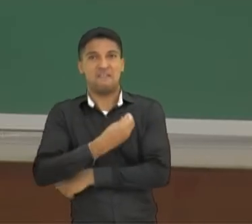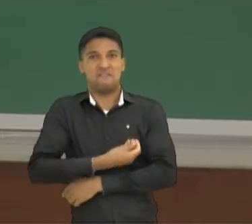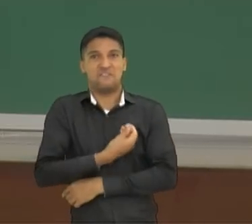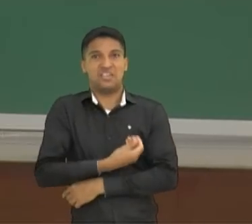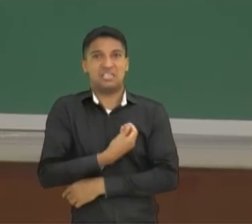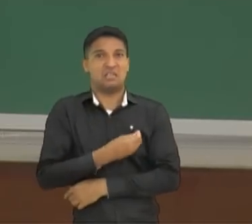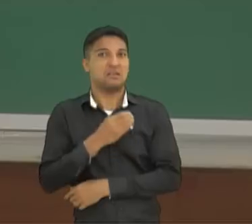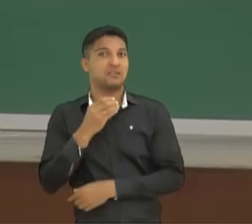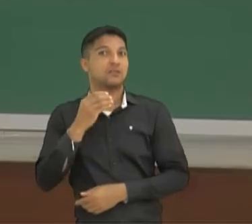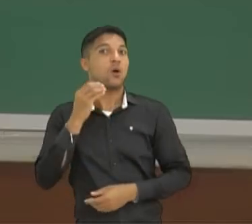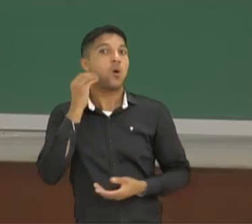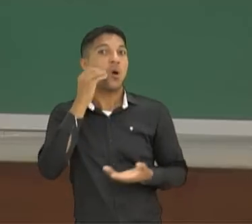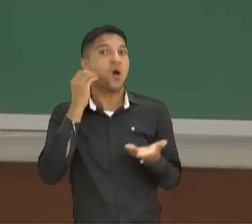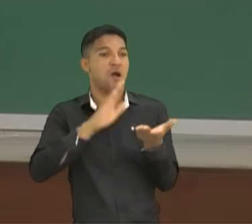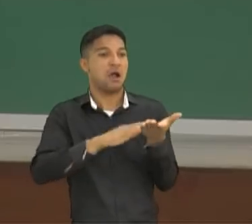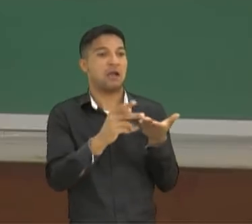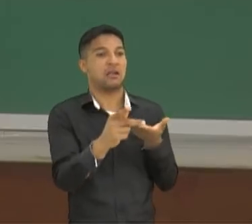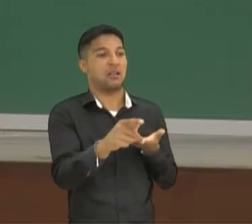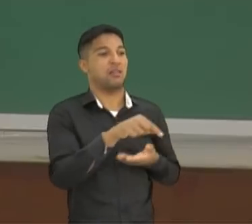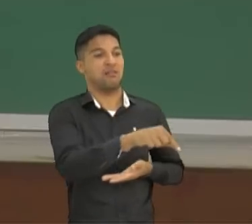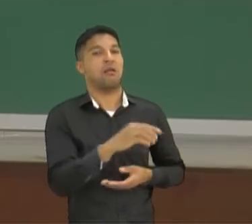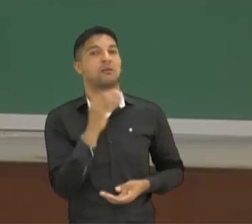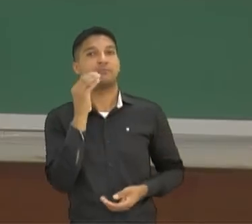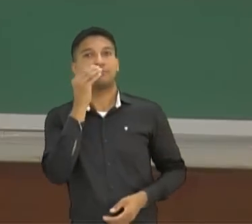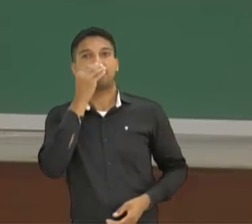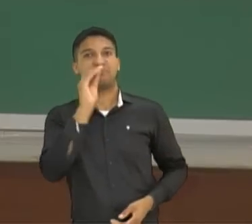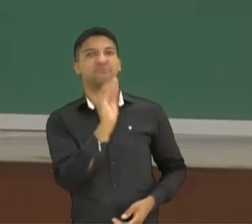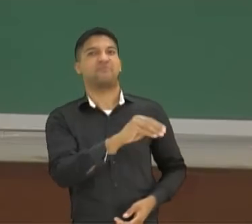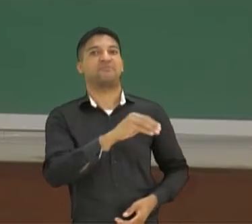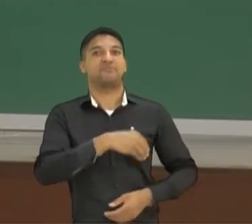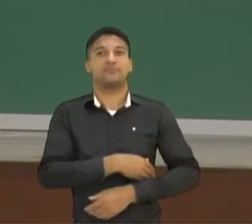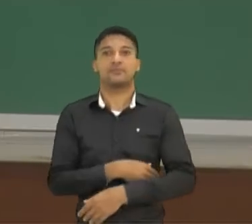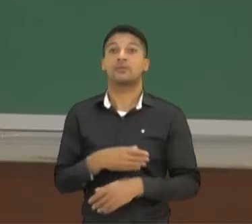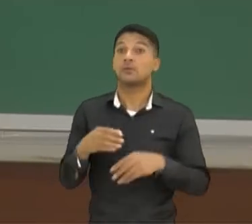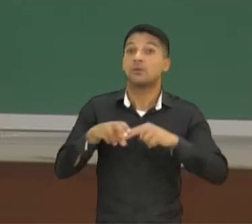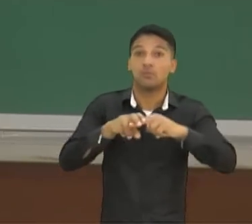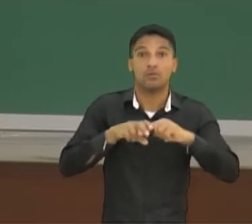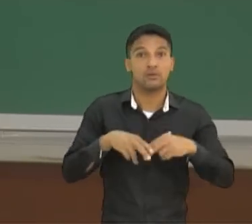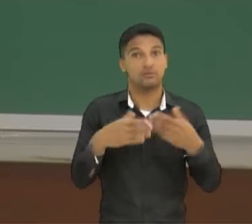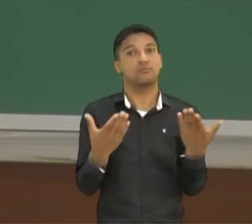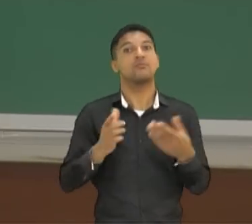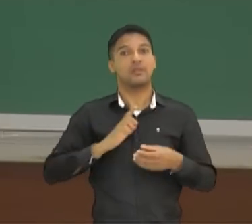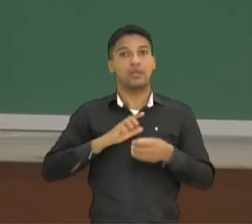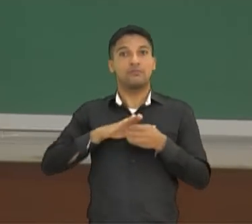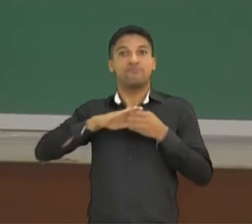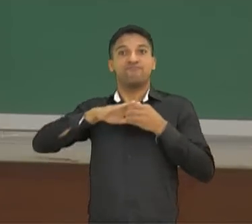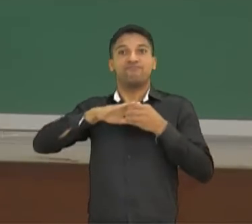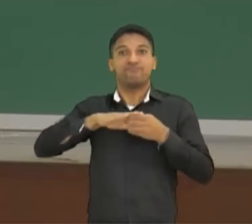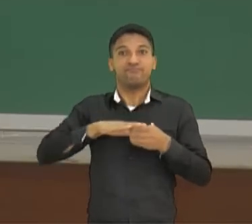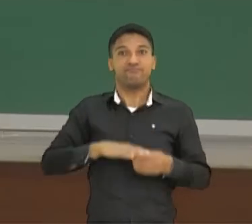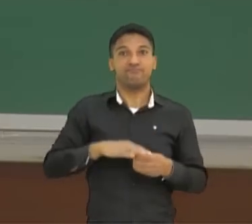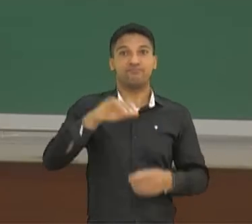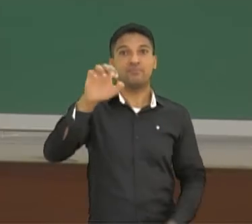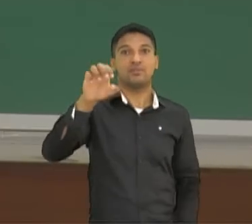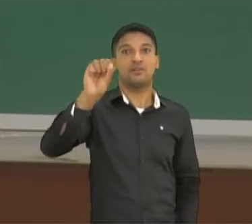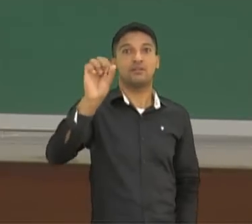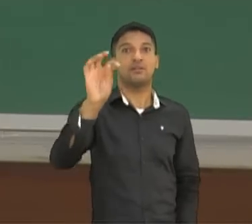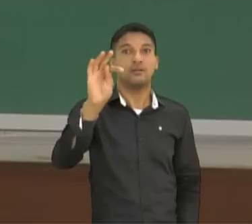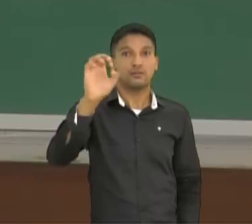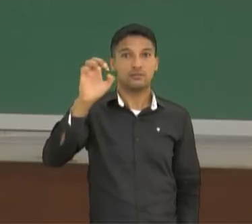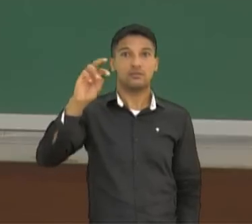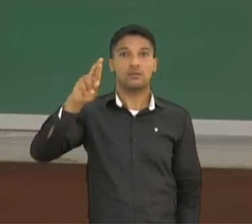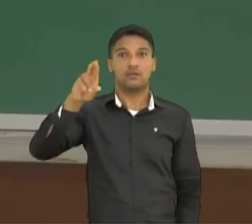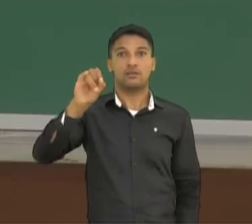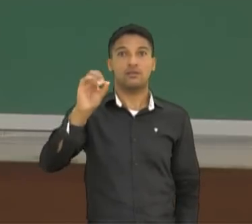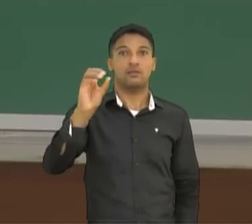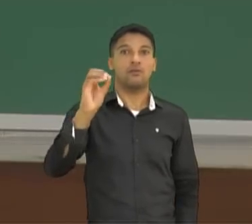muito presentes no senso comum, né? Que é uma característica, uma questão que na medida do possível a gente sempre deve aí